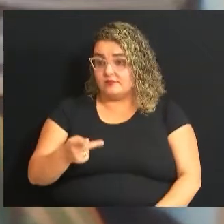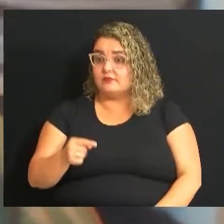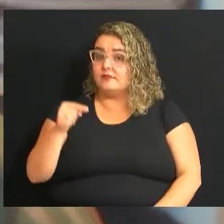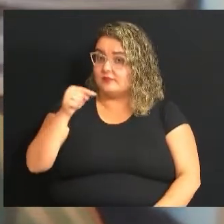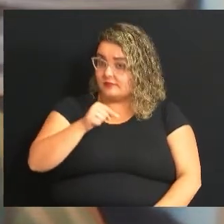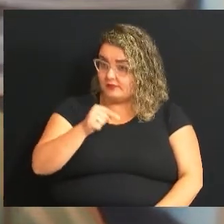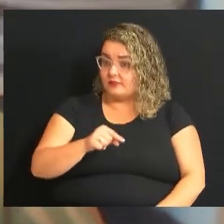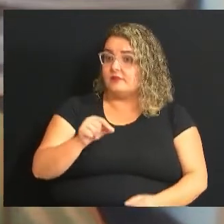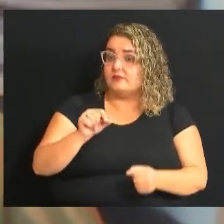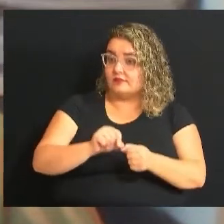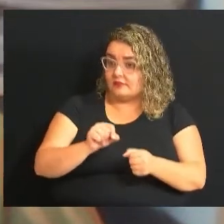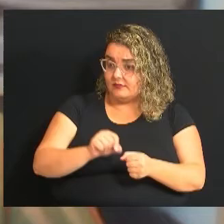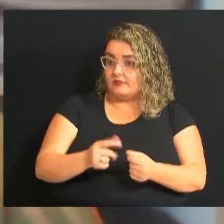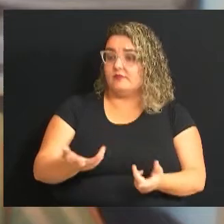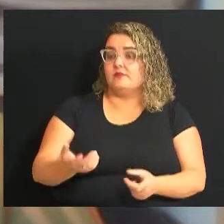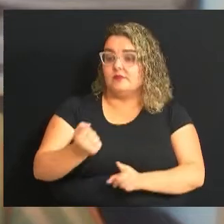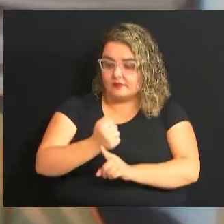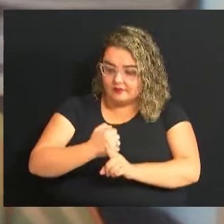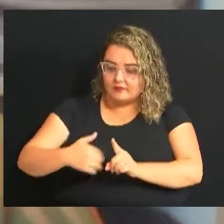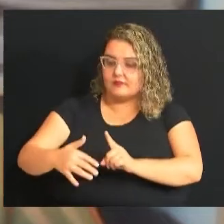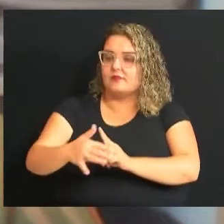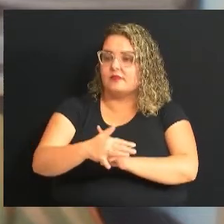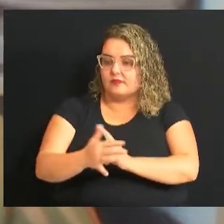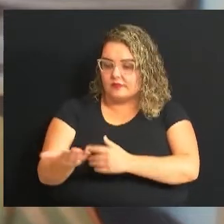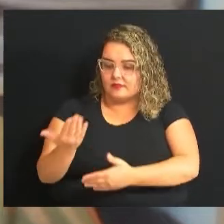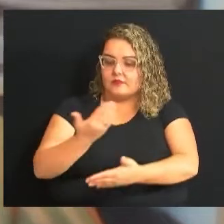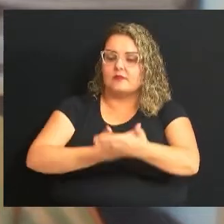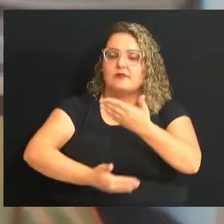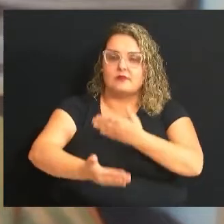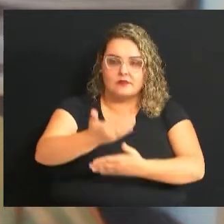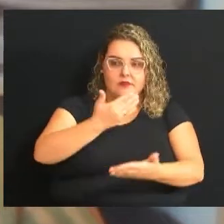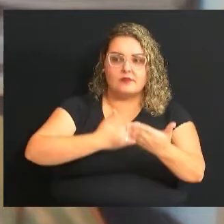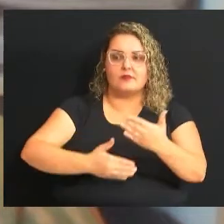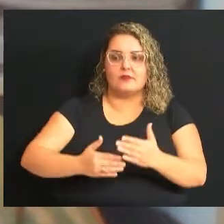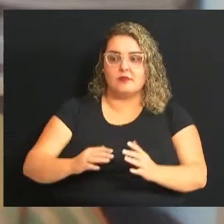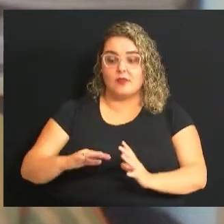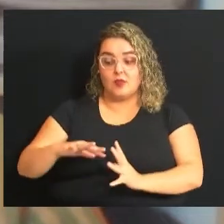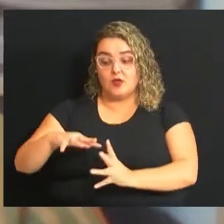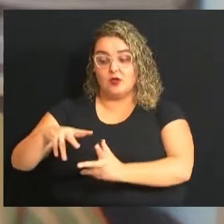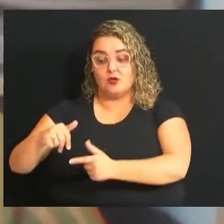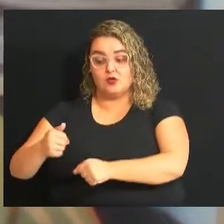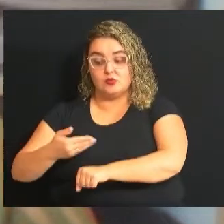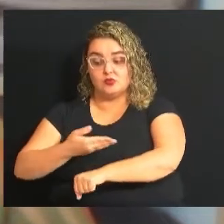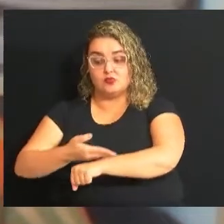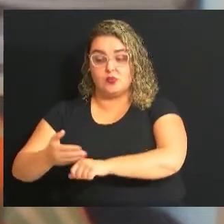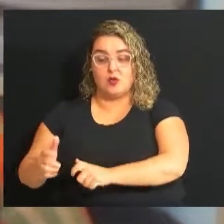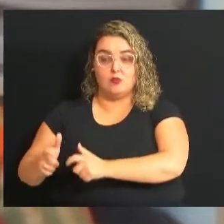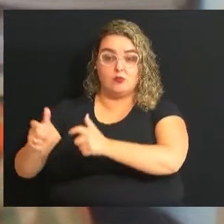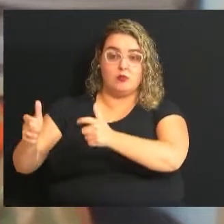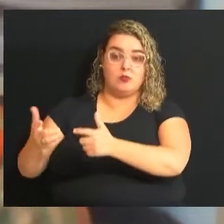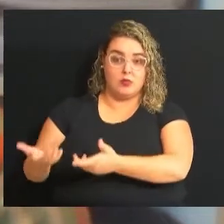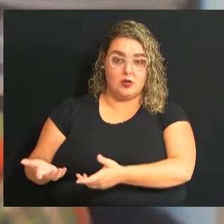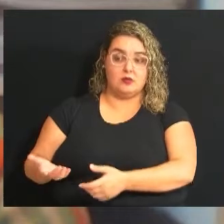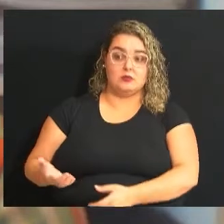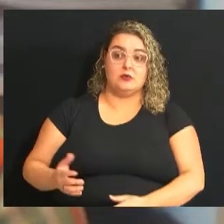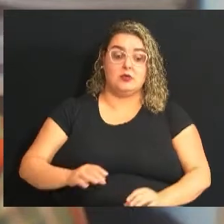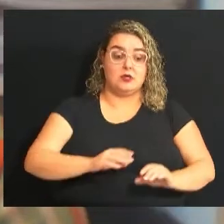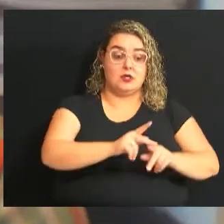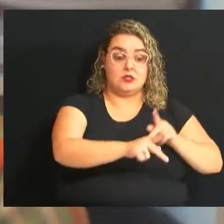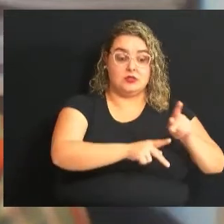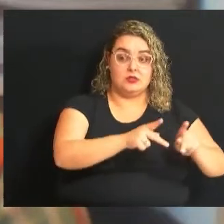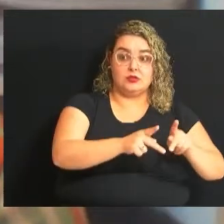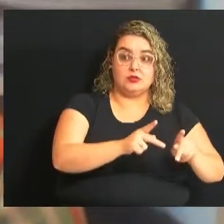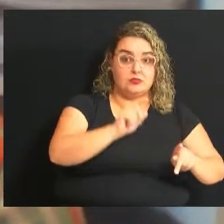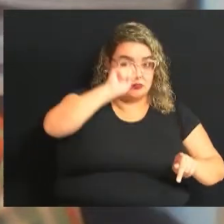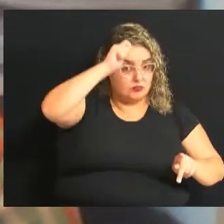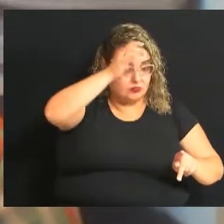vai socialmente fazer essa intermediação, esse mundo branco senhorial, né, e essa população